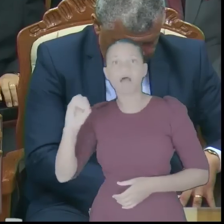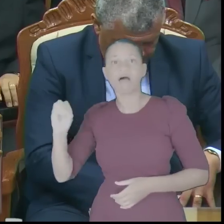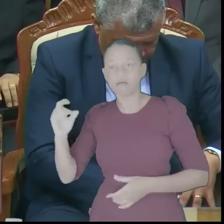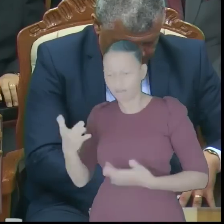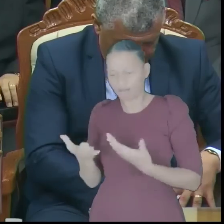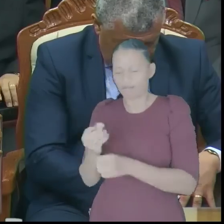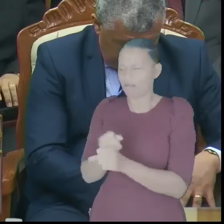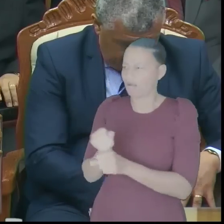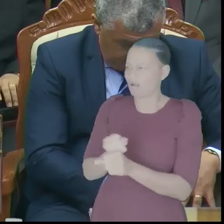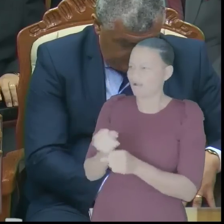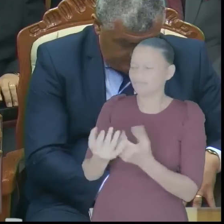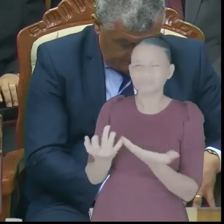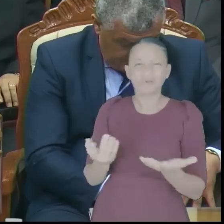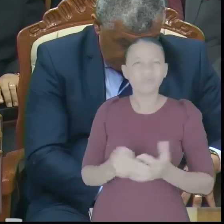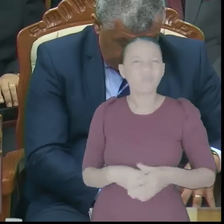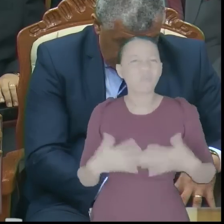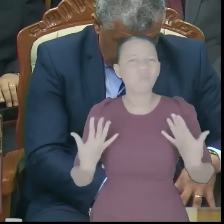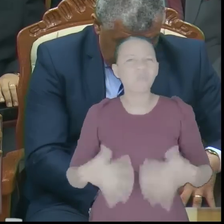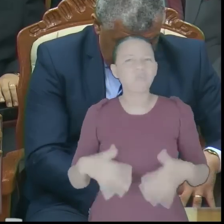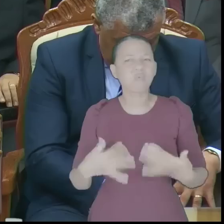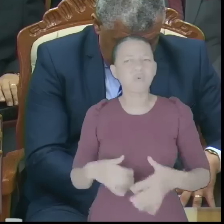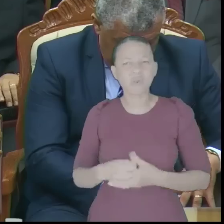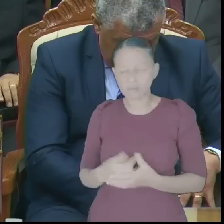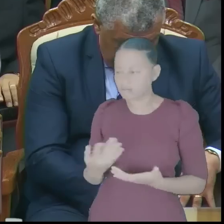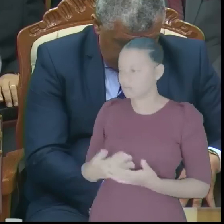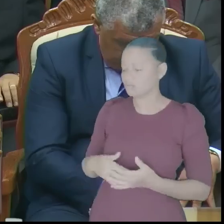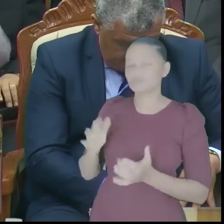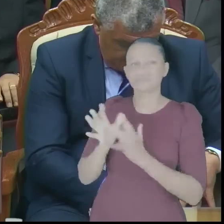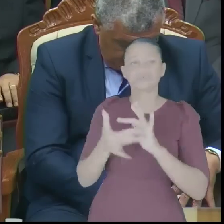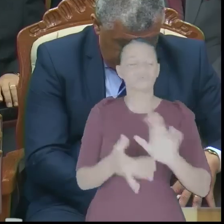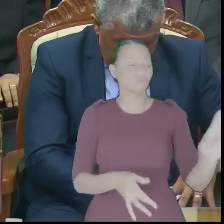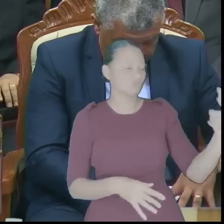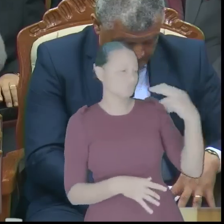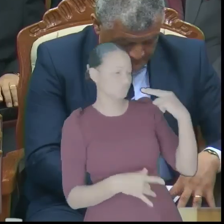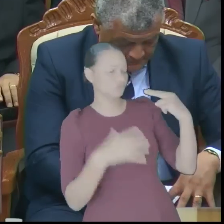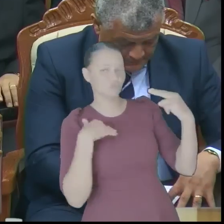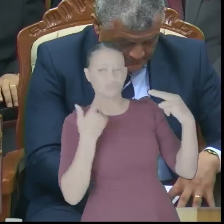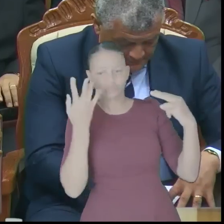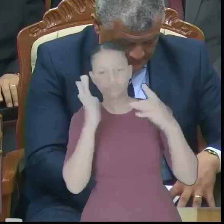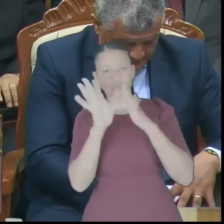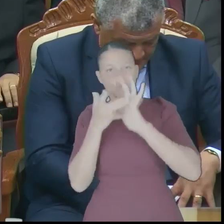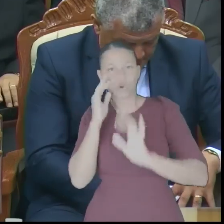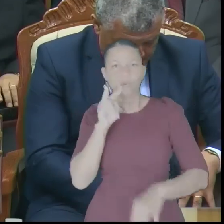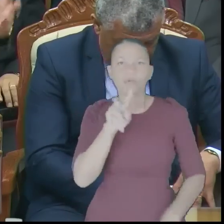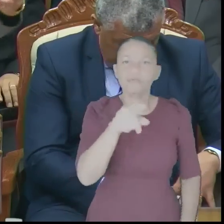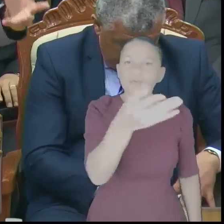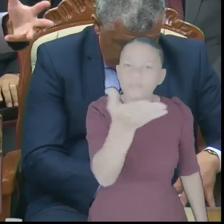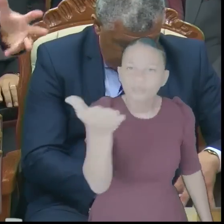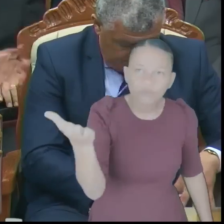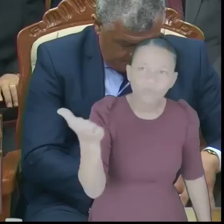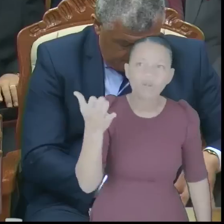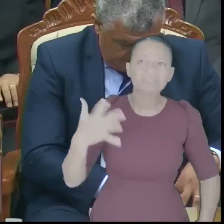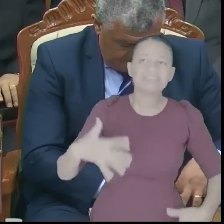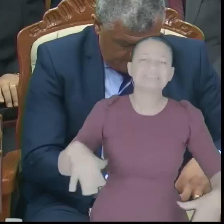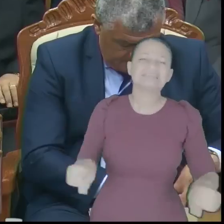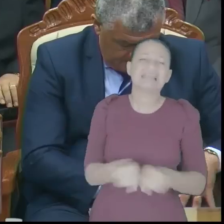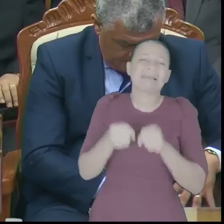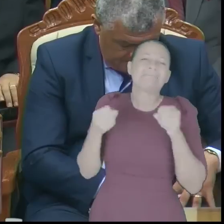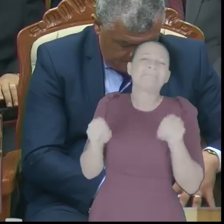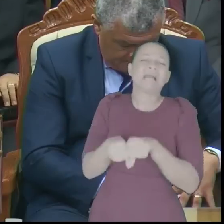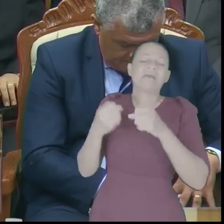tirar a minha vida. Só que ele olhou para mim, e ele olhou para você. arrebentado pelo